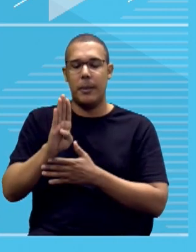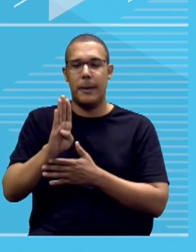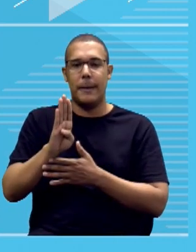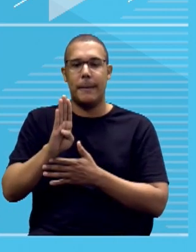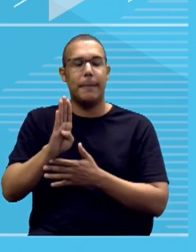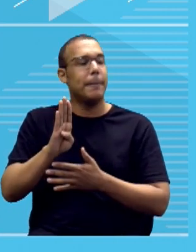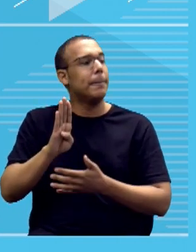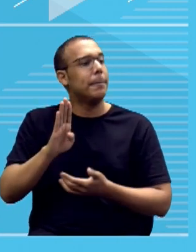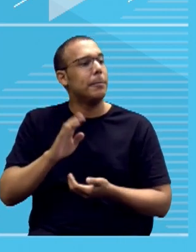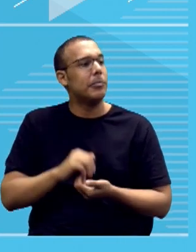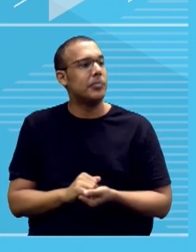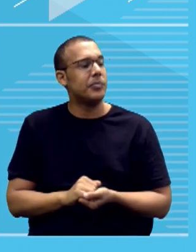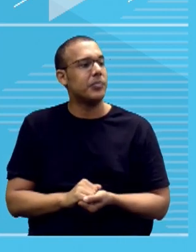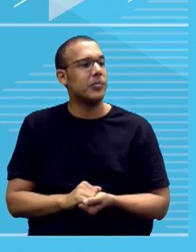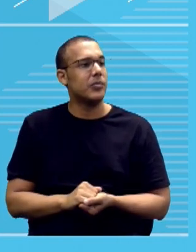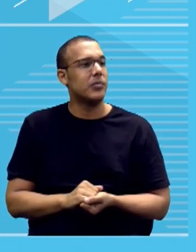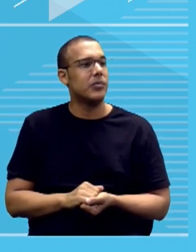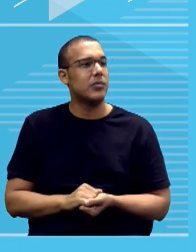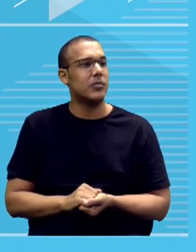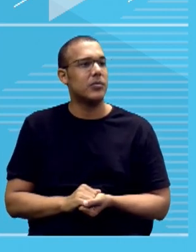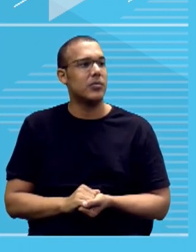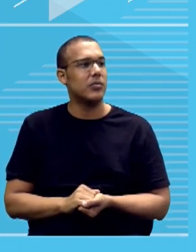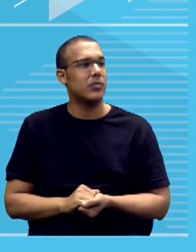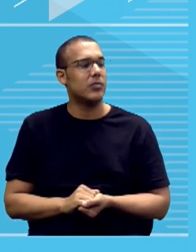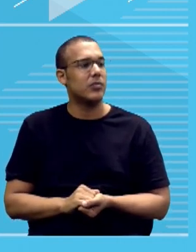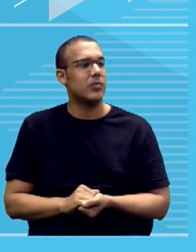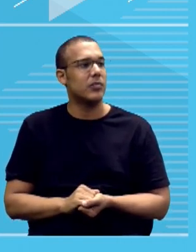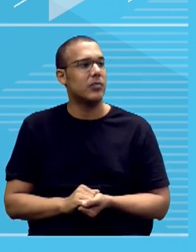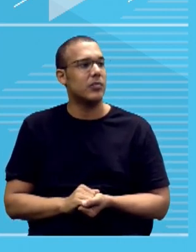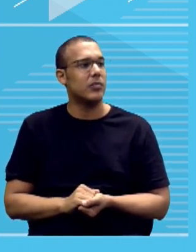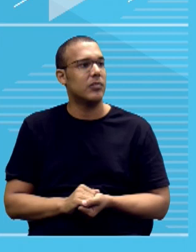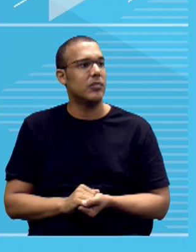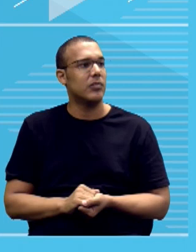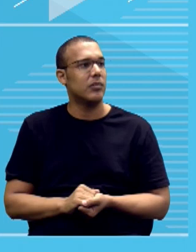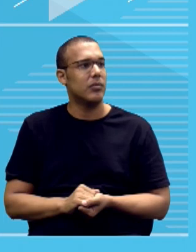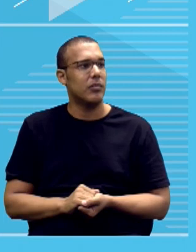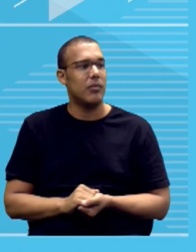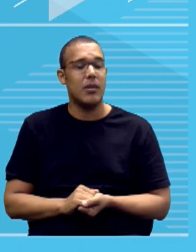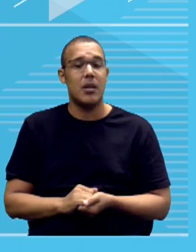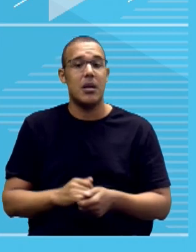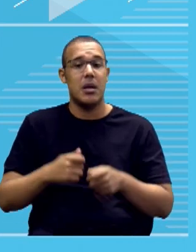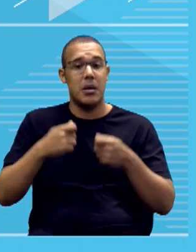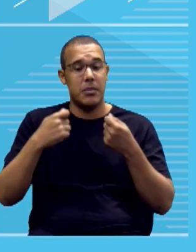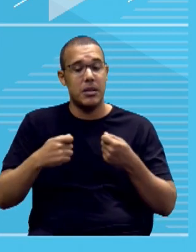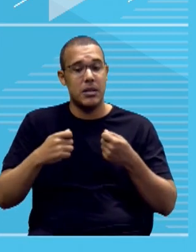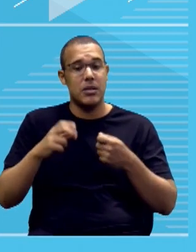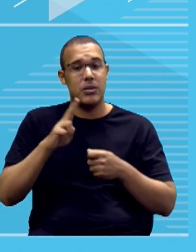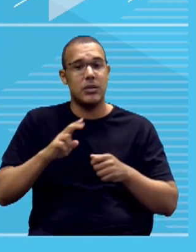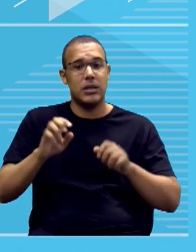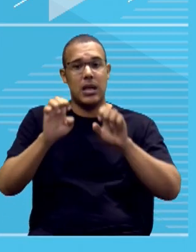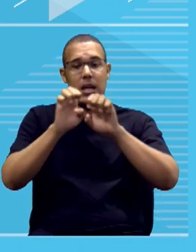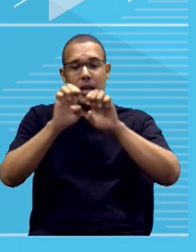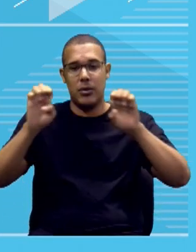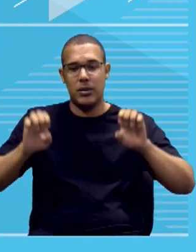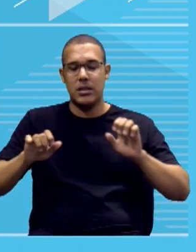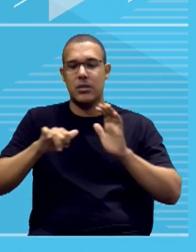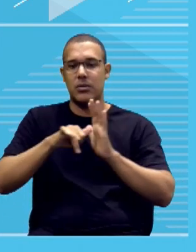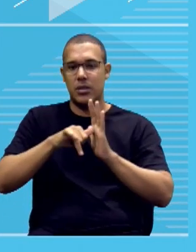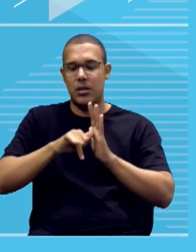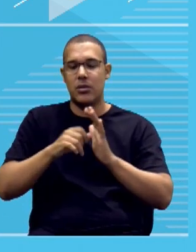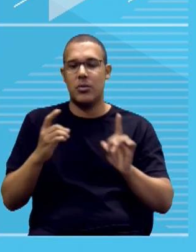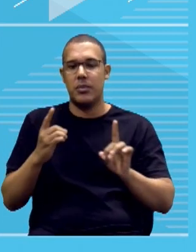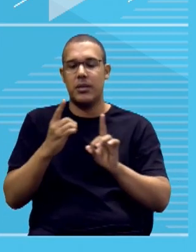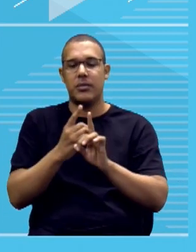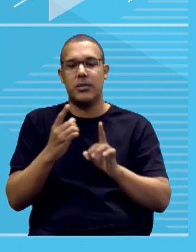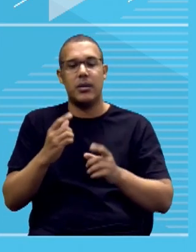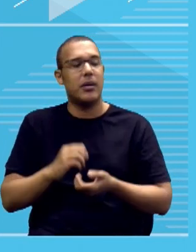esse terminal de gerador é igual a 35 volts. De novo, tenho que usar a equação do gerador para poder sair dela. Letra